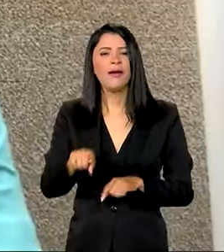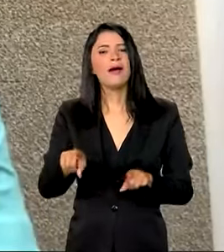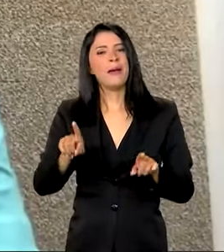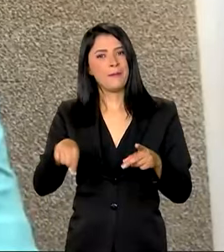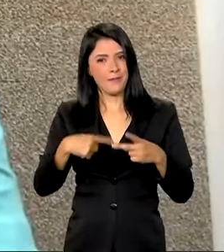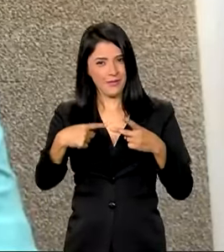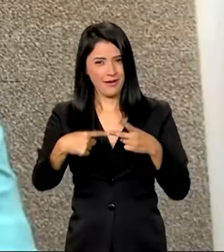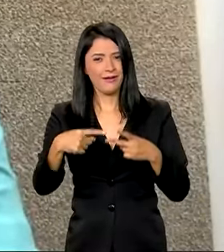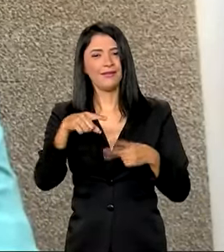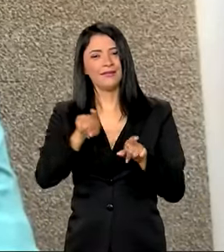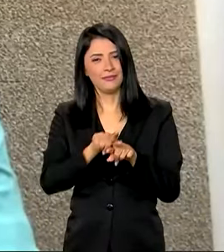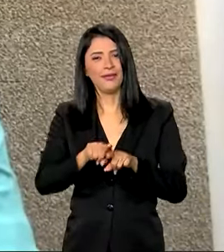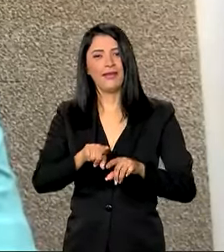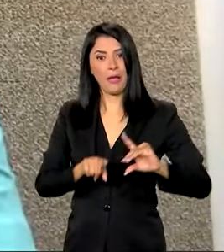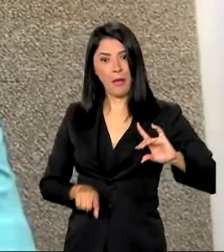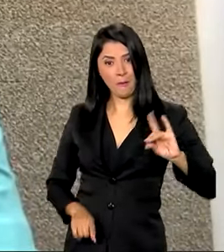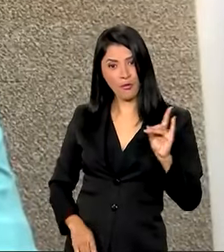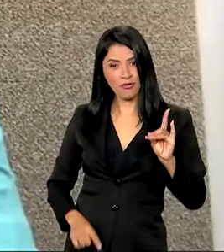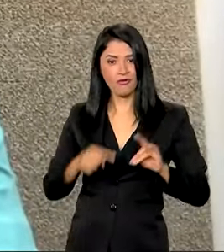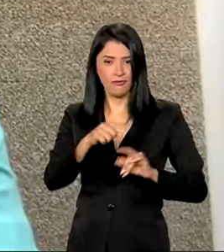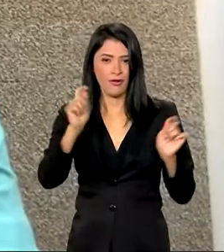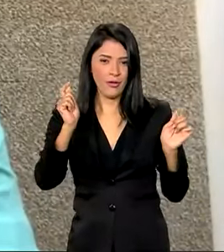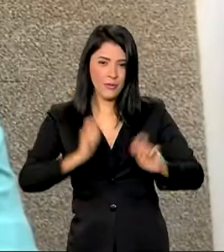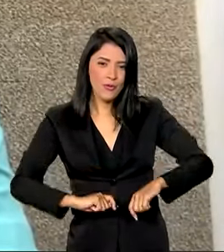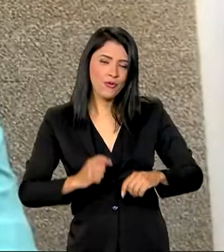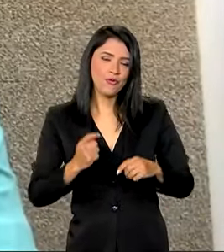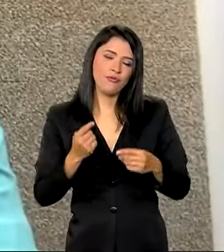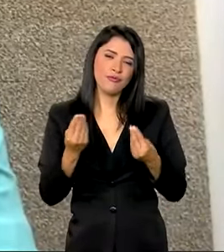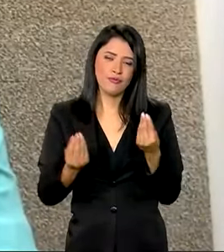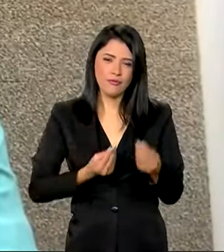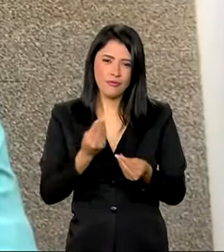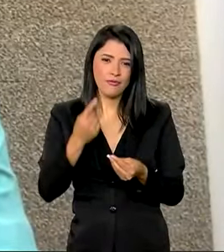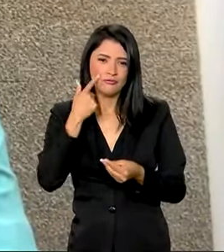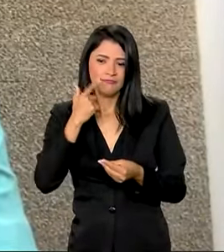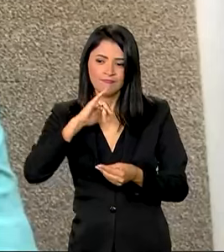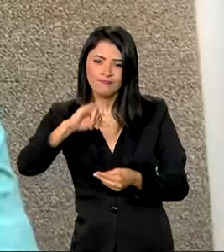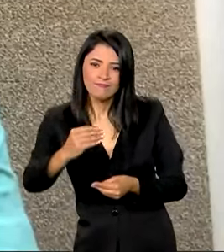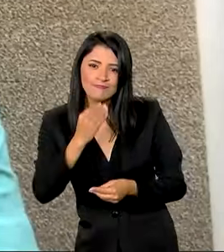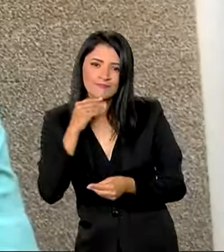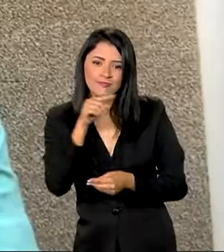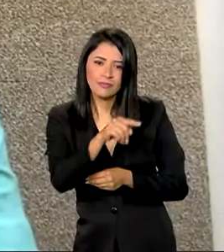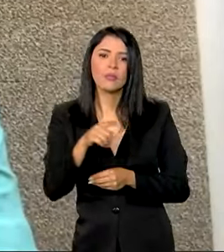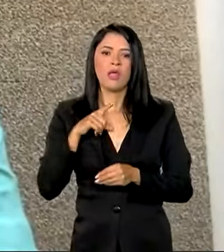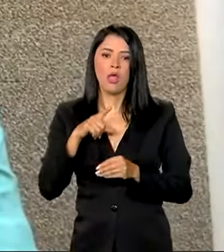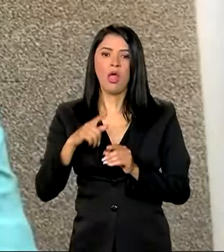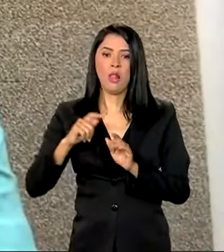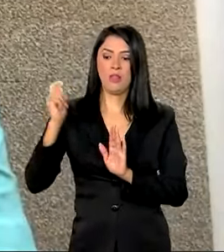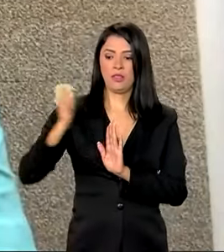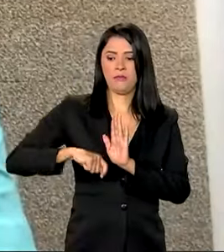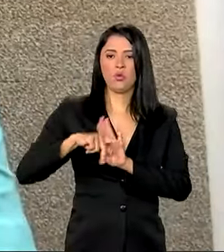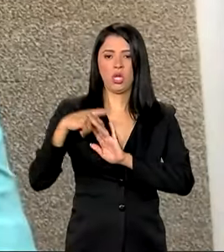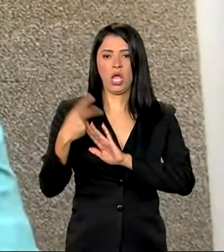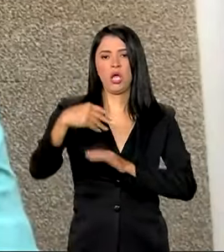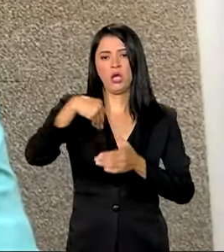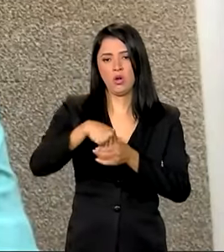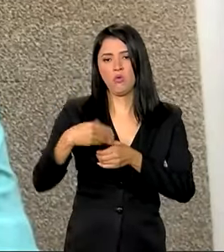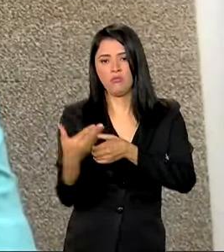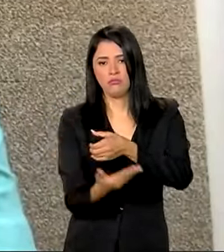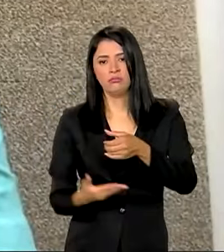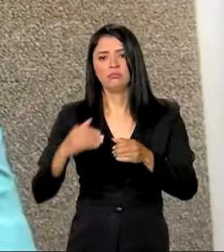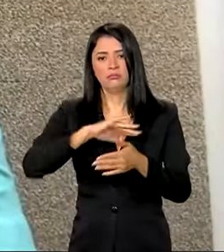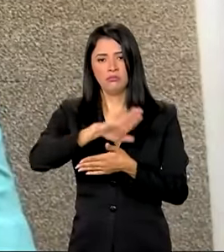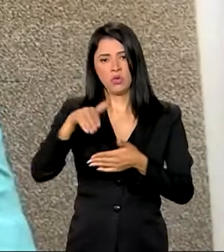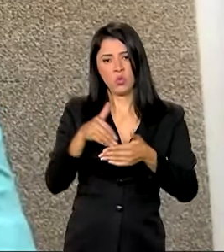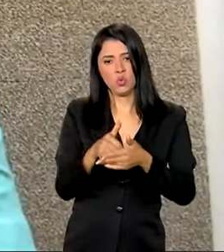além disso, a Bolívia também poderá, se beneficiar do regime tributário que vigora no Mercosul e, com